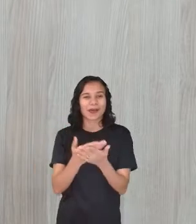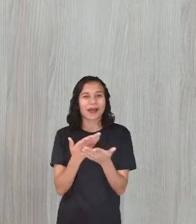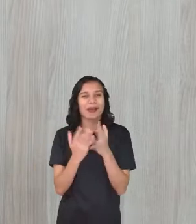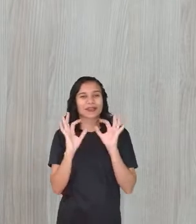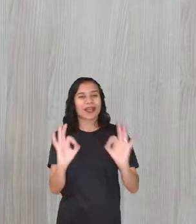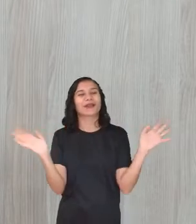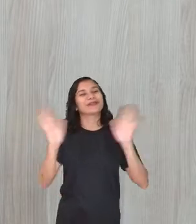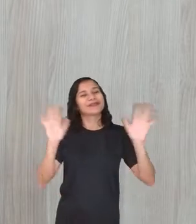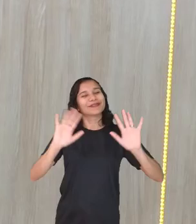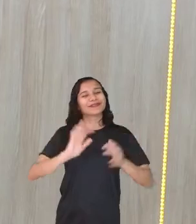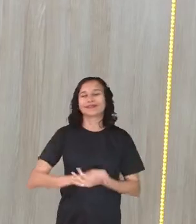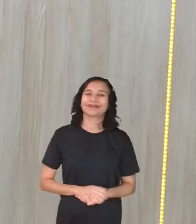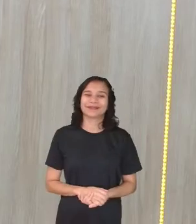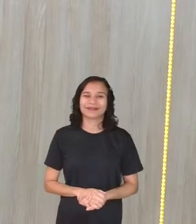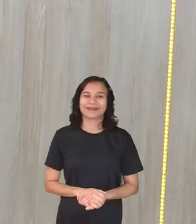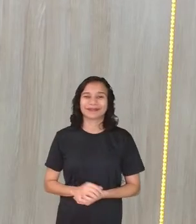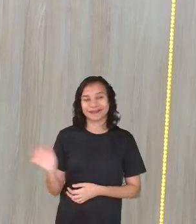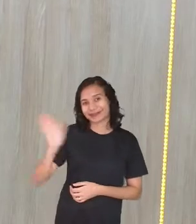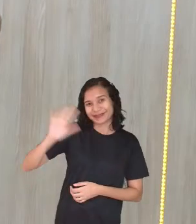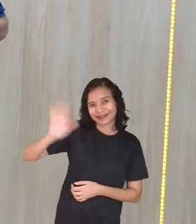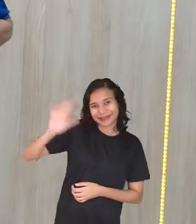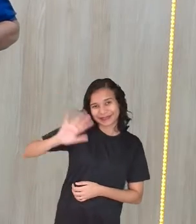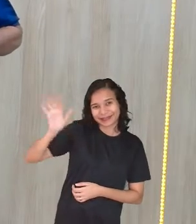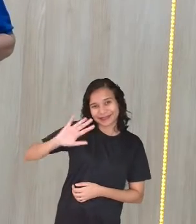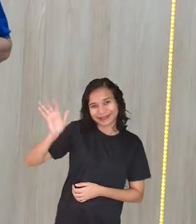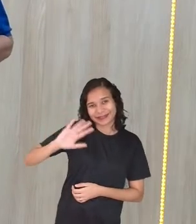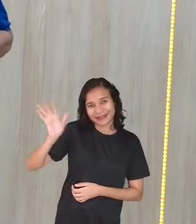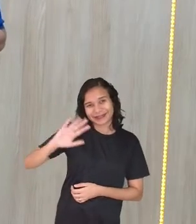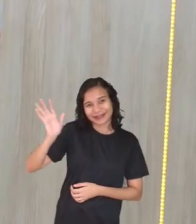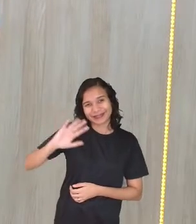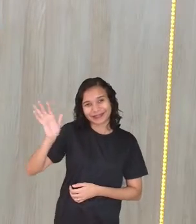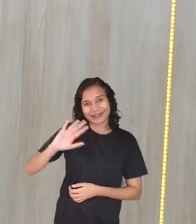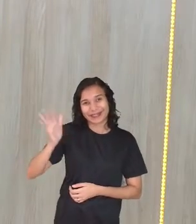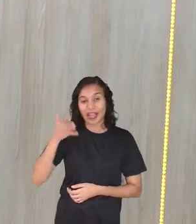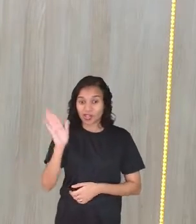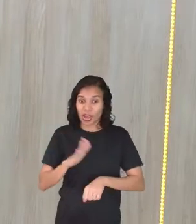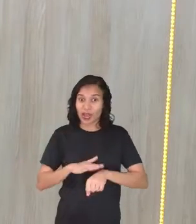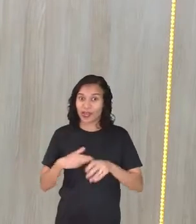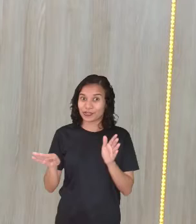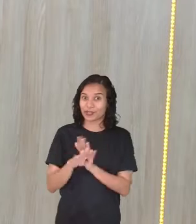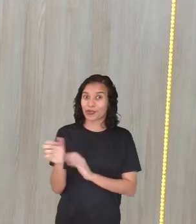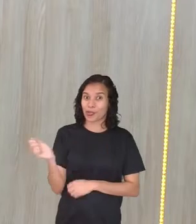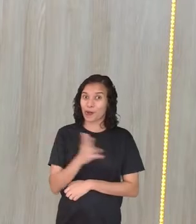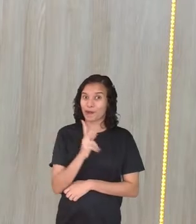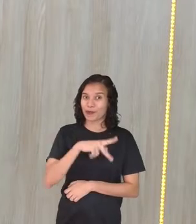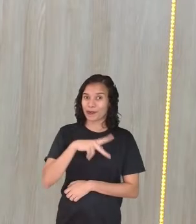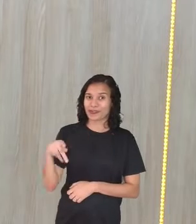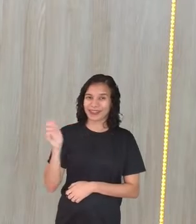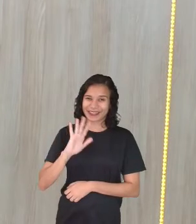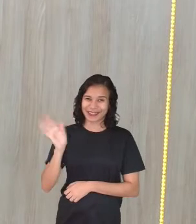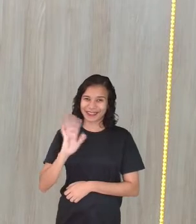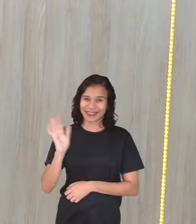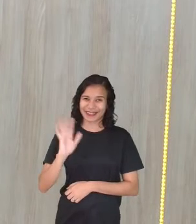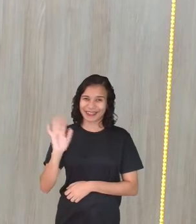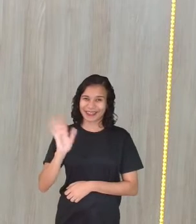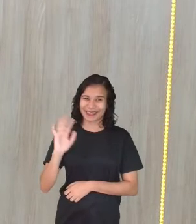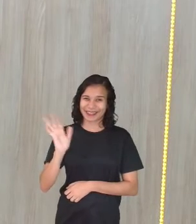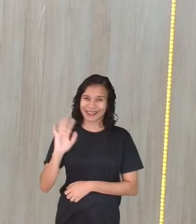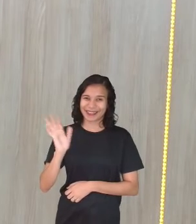tá certo? Tchau, tchau. Tchau, pessoal. A professora aí já está chegando, viu? Eu já estou tomando aqui um tempinho.